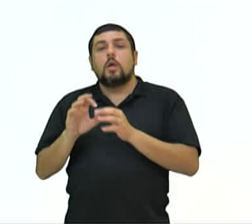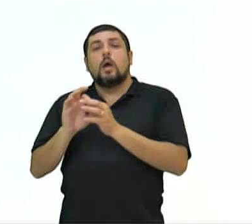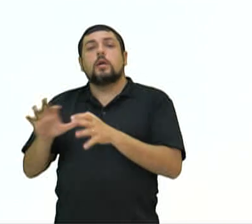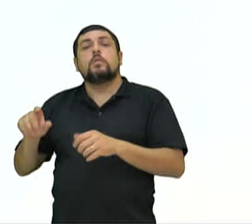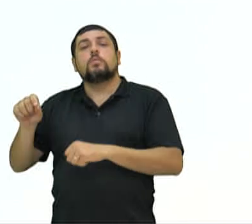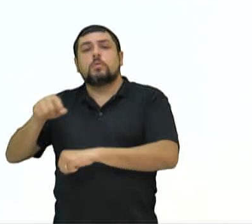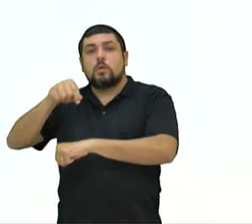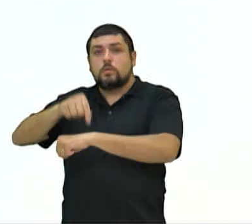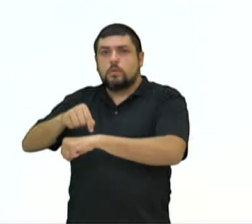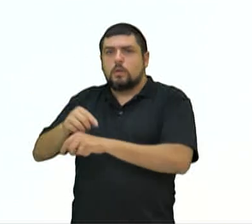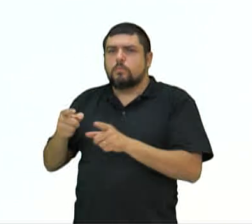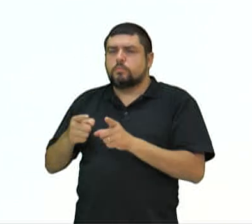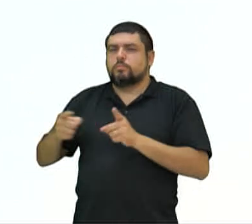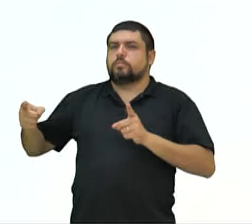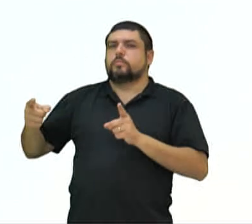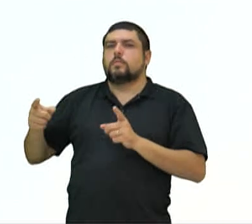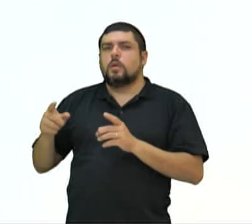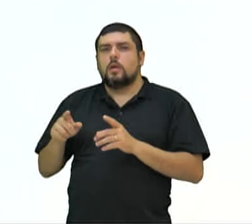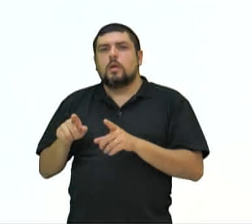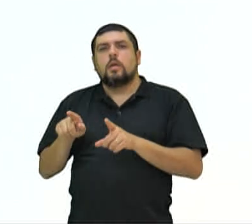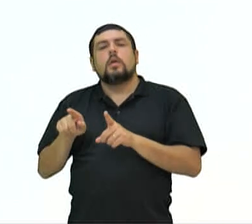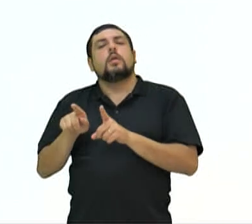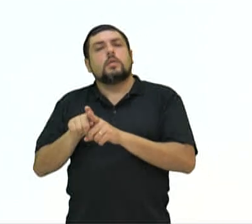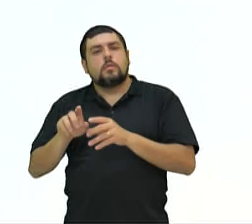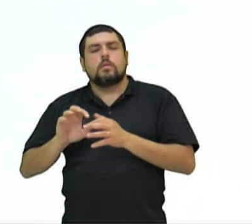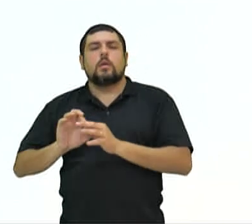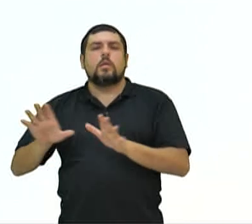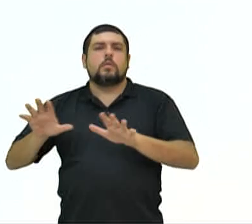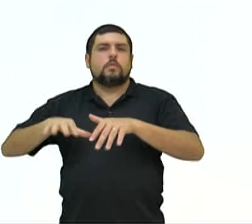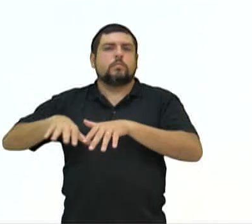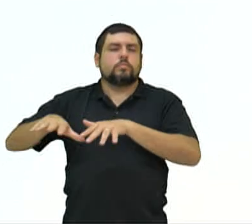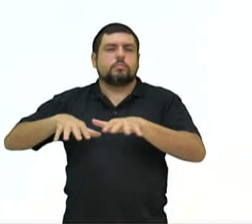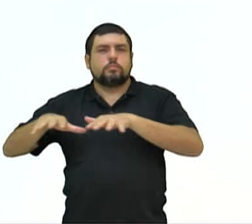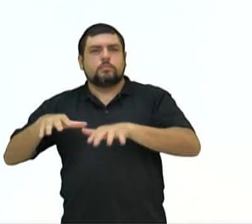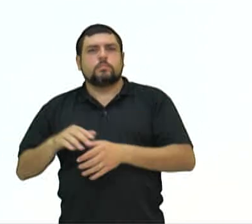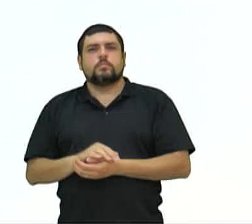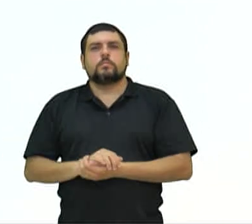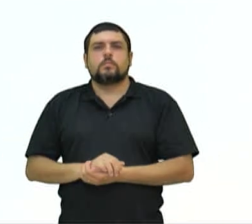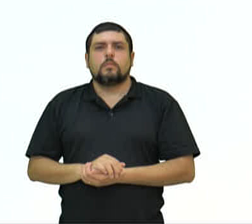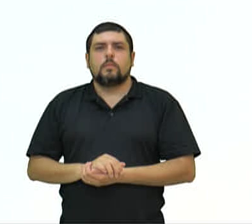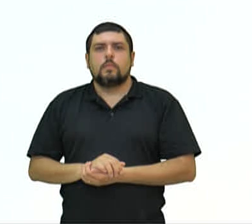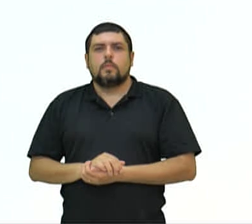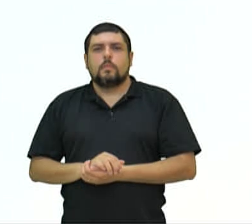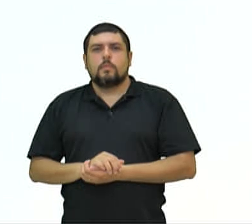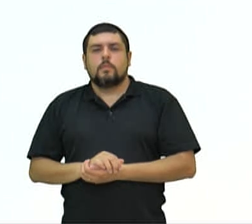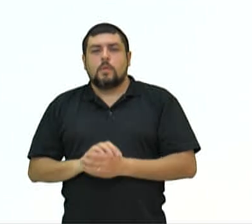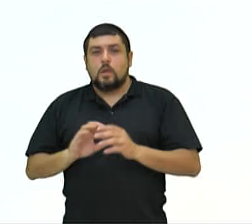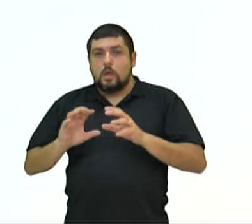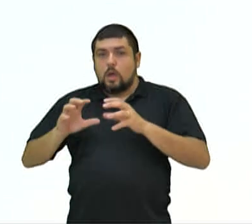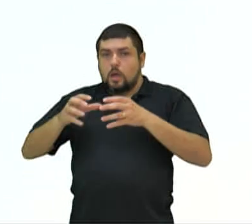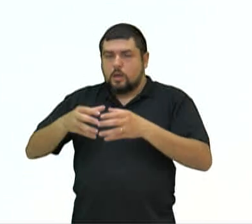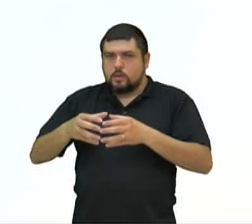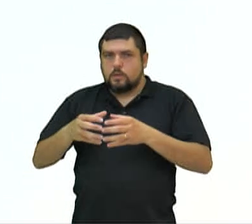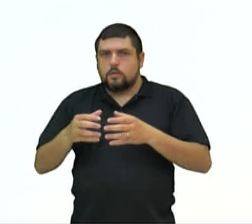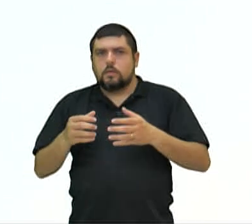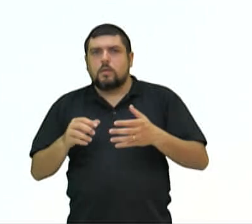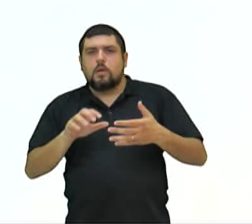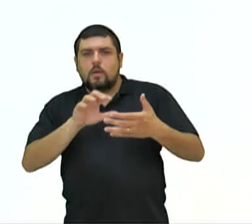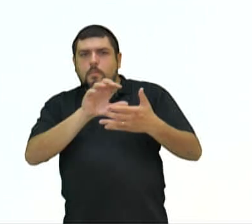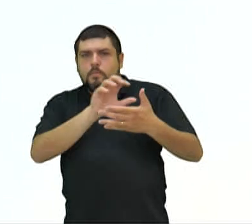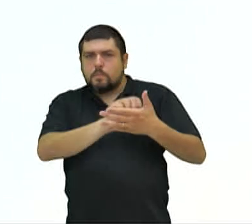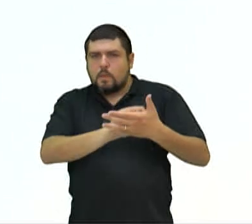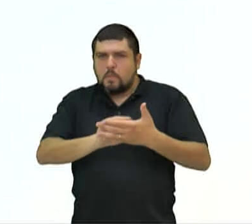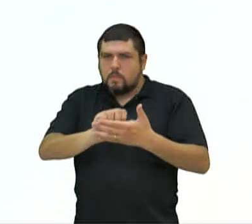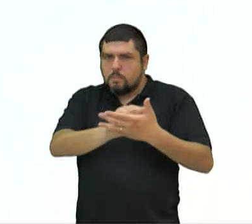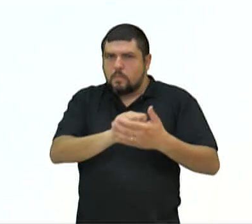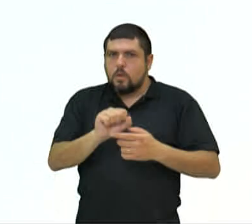tempo maior e total liberdade de movimentos. Cada equipe é composta por 8 atletas,